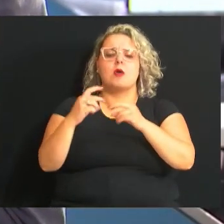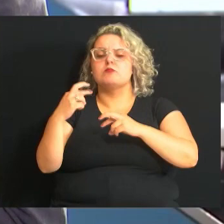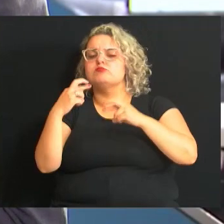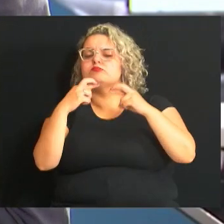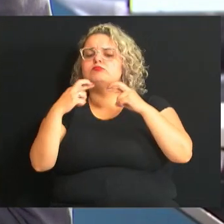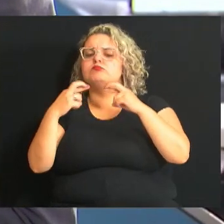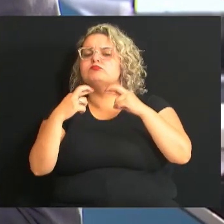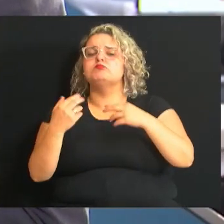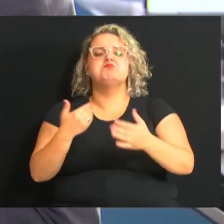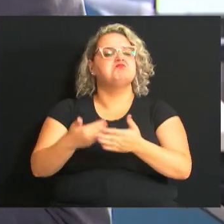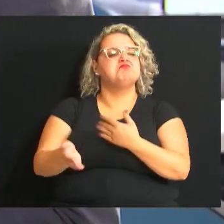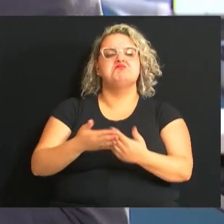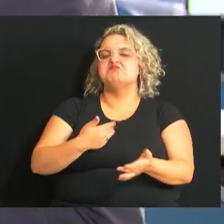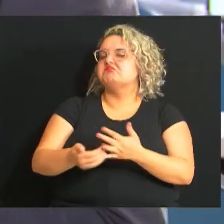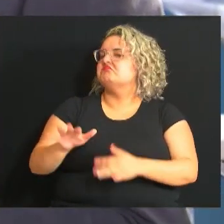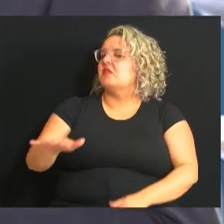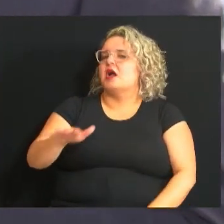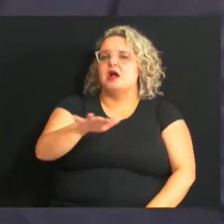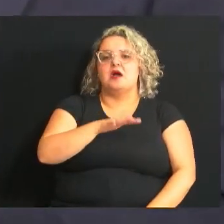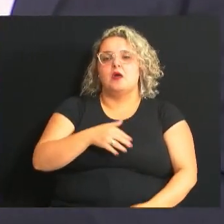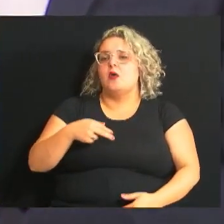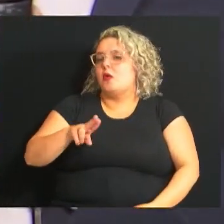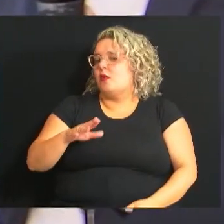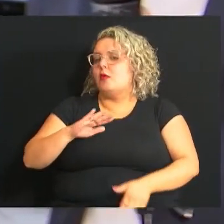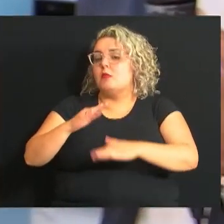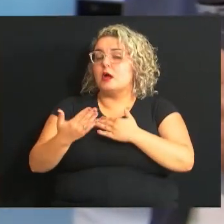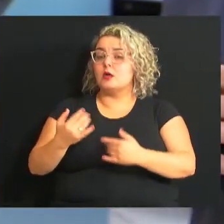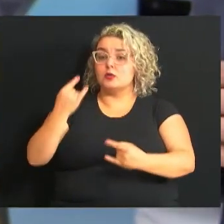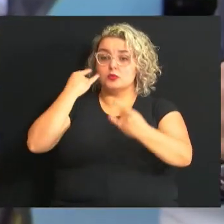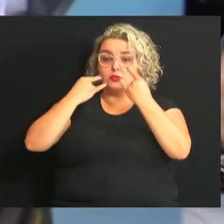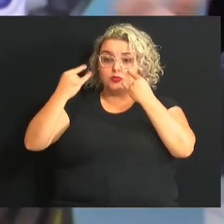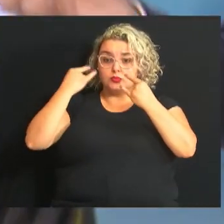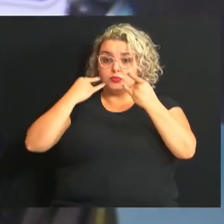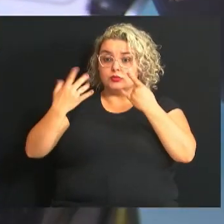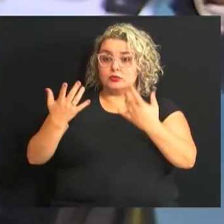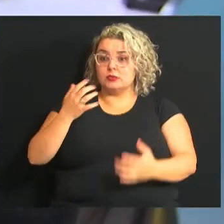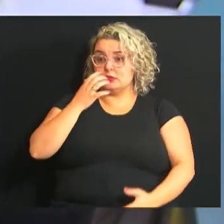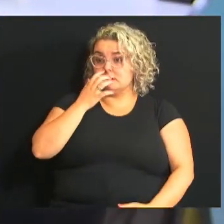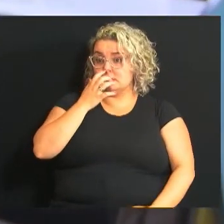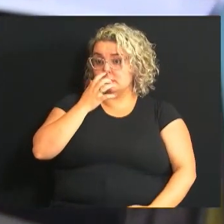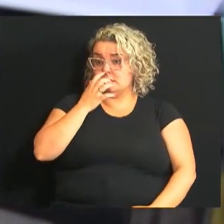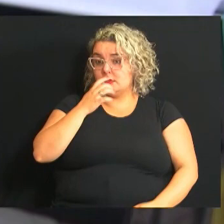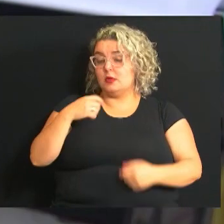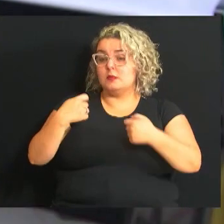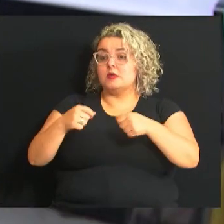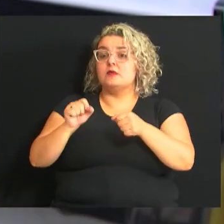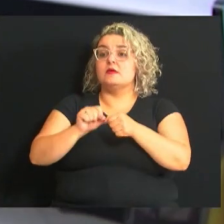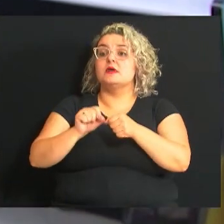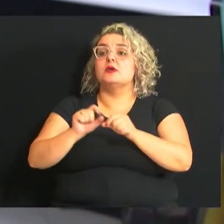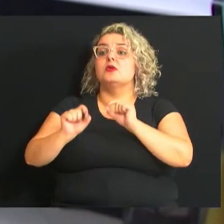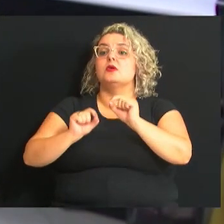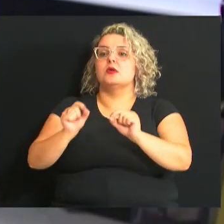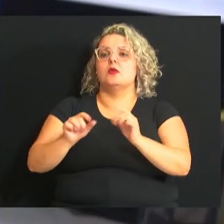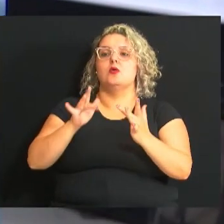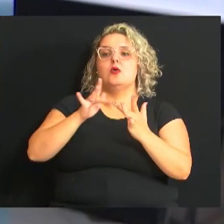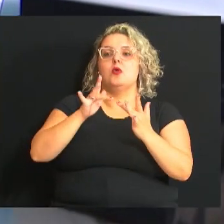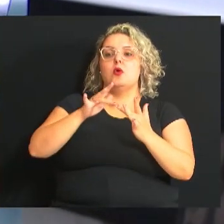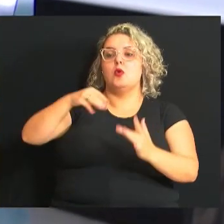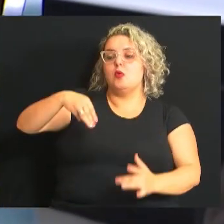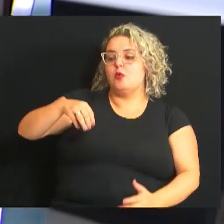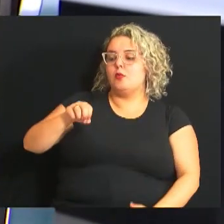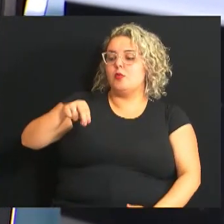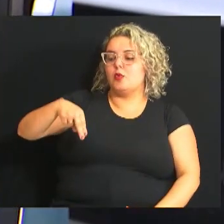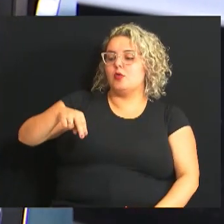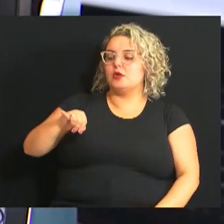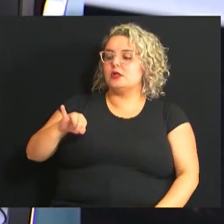ou o bairro da cidade. Bom, os interessados devem fazer o quê? Fazer contato com o programa Monitora Campinas, que é